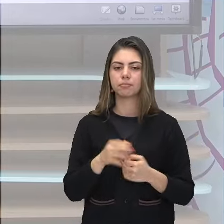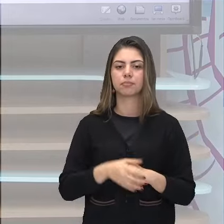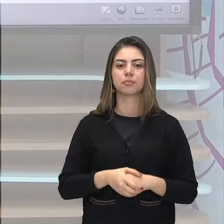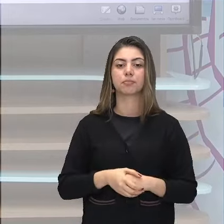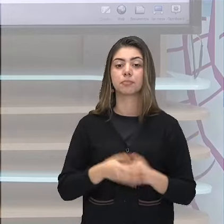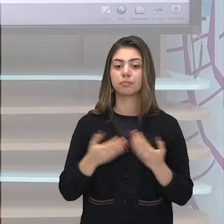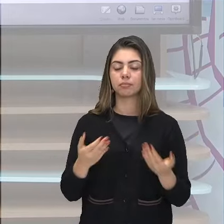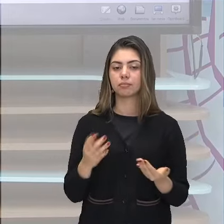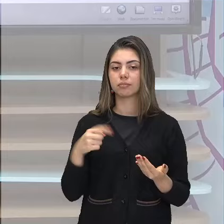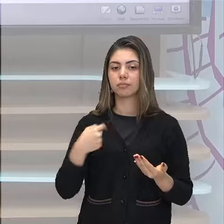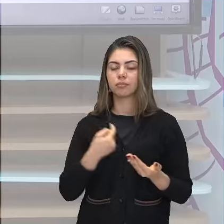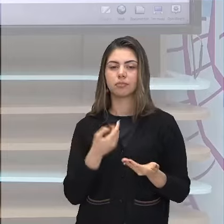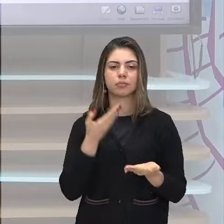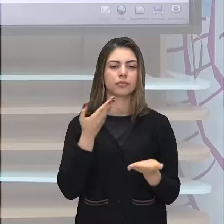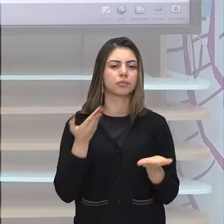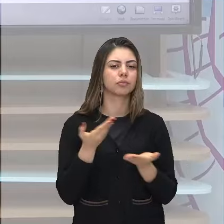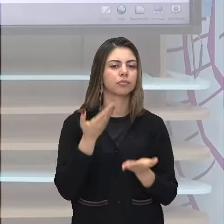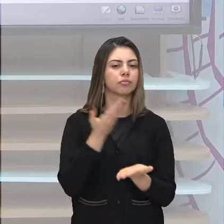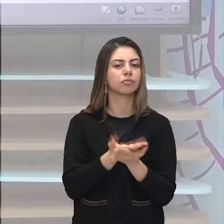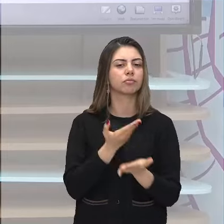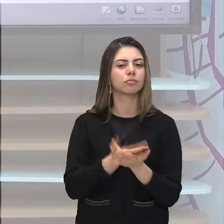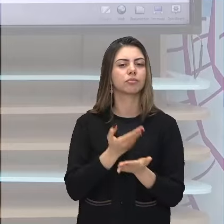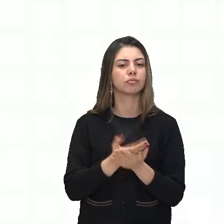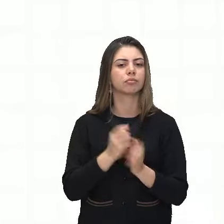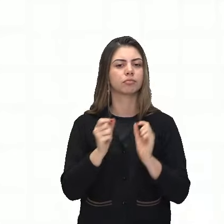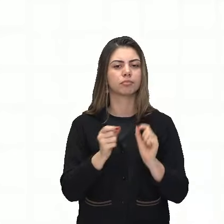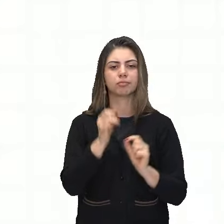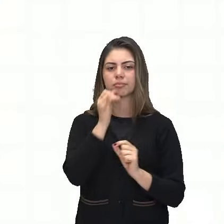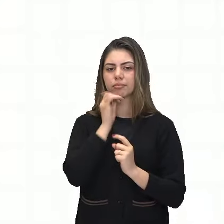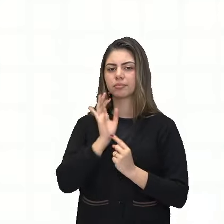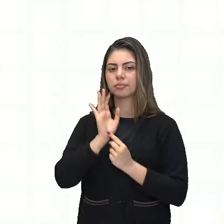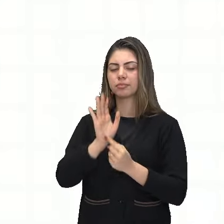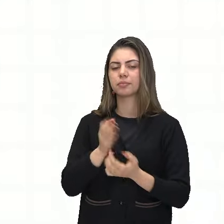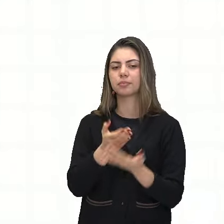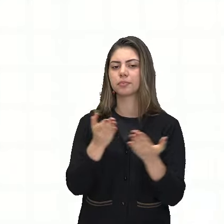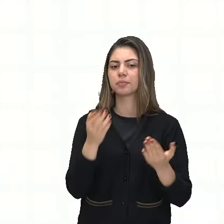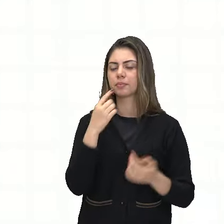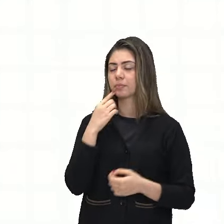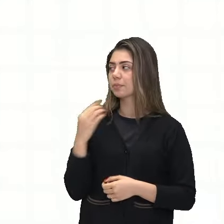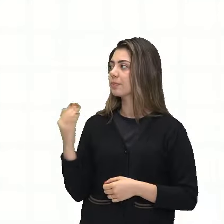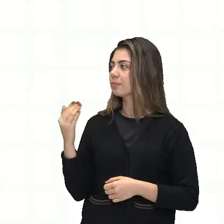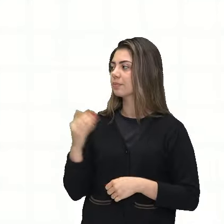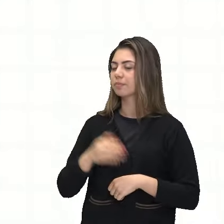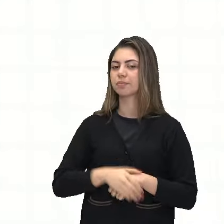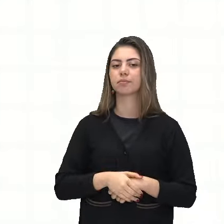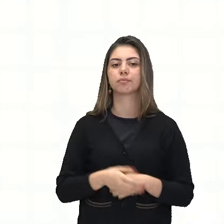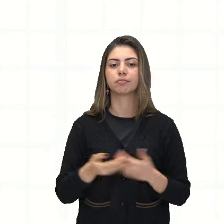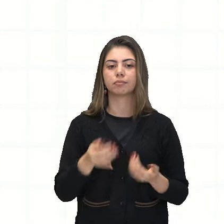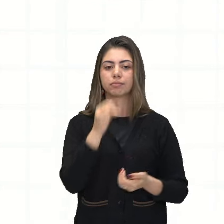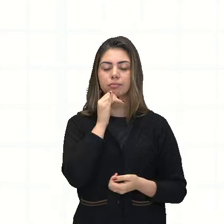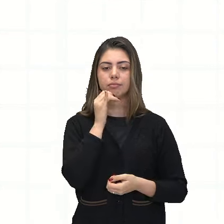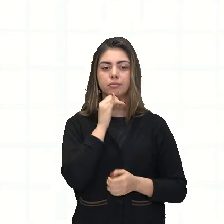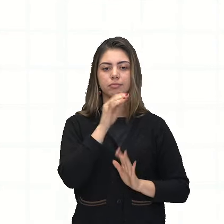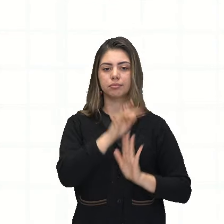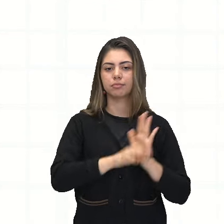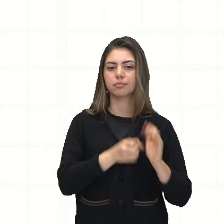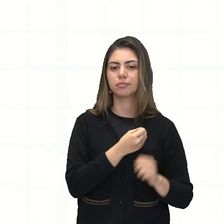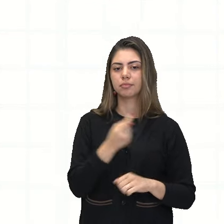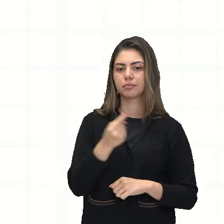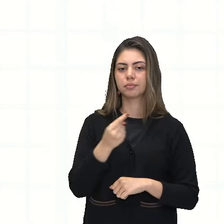Vamos, então, verificar aí o exemplo. Observem, exemplo textual 1.